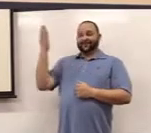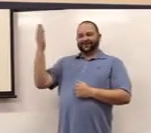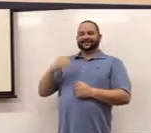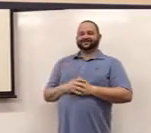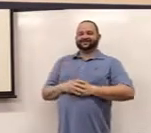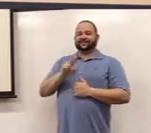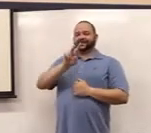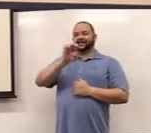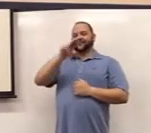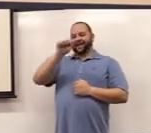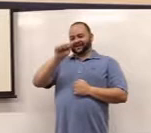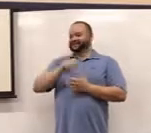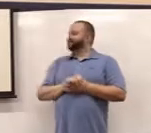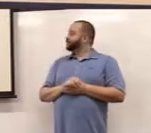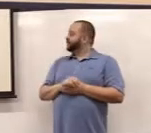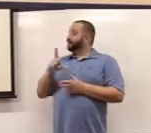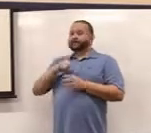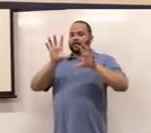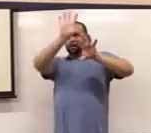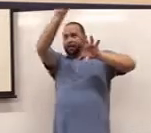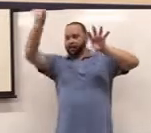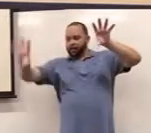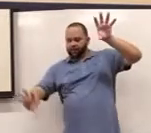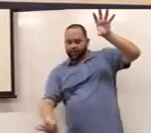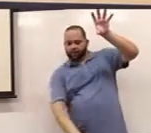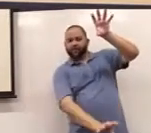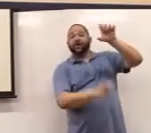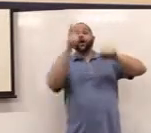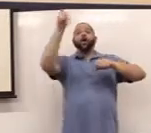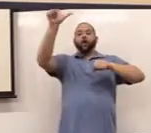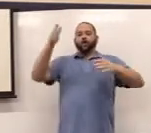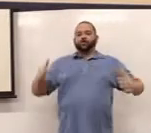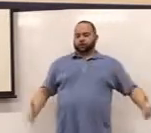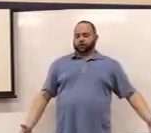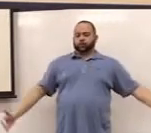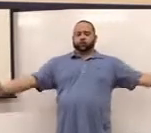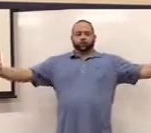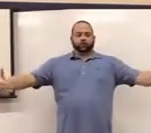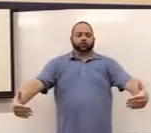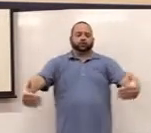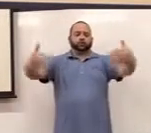Bom, em volta ainda a gente tem essa outra muralha protegendo a cidade.